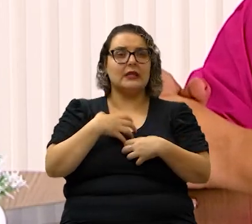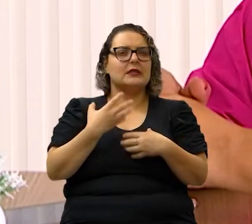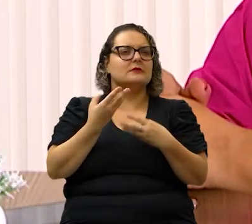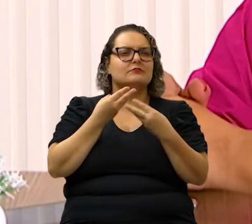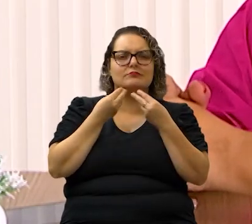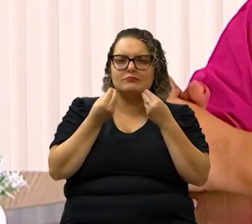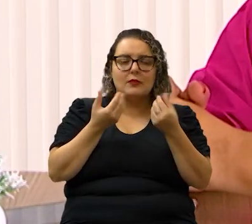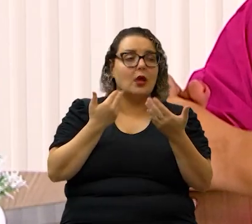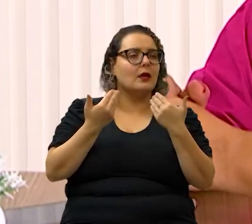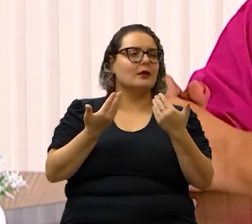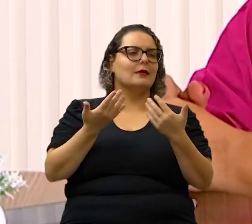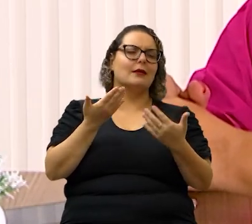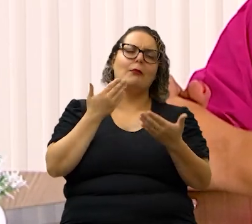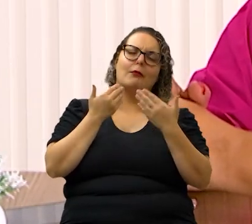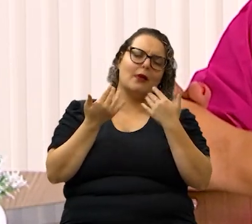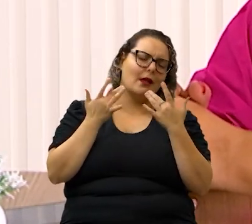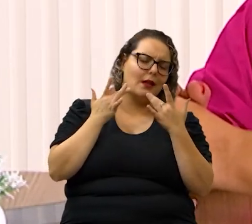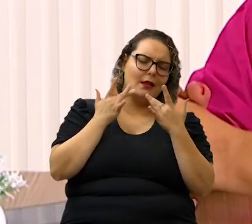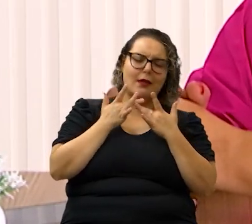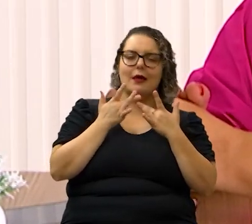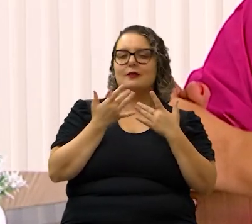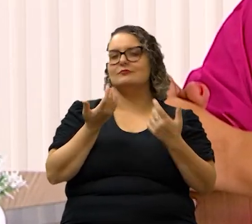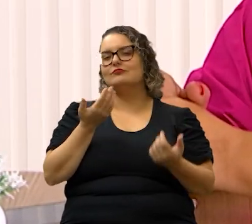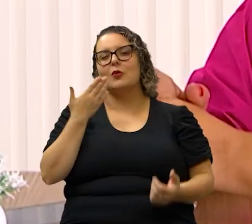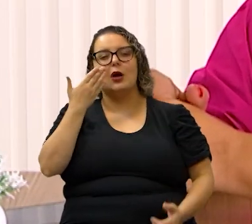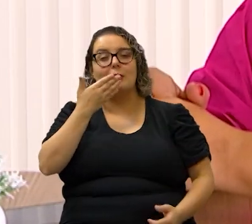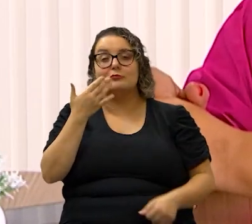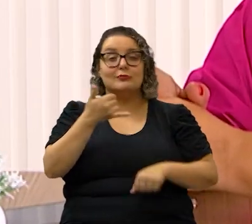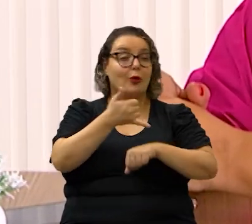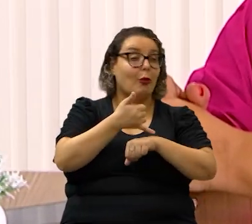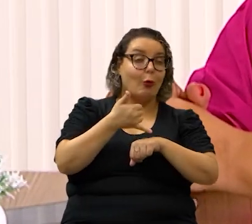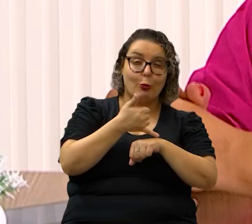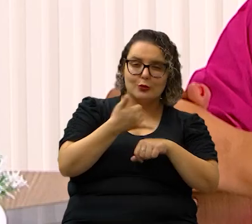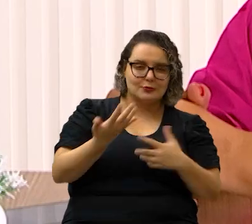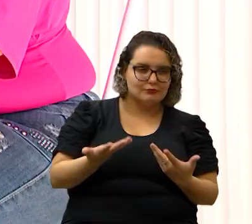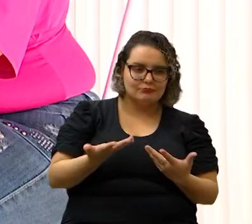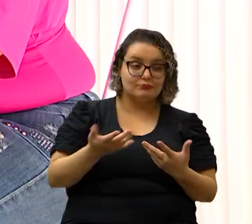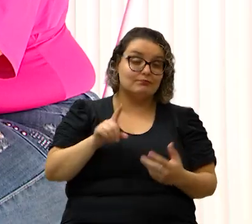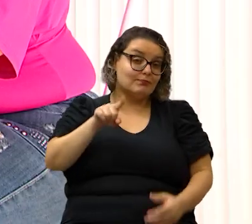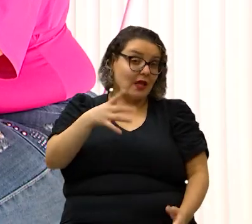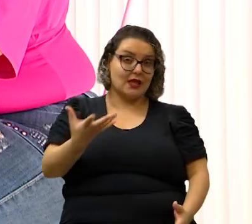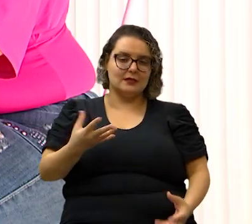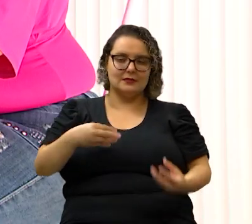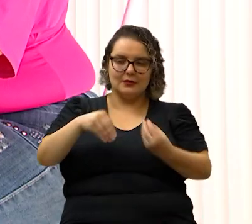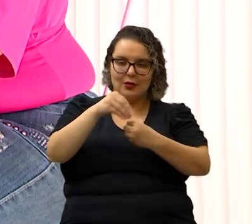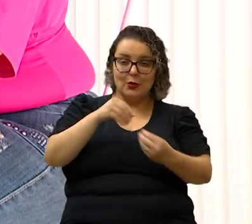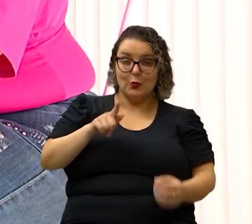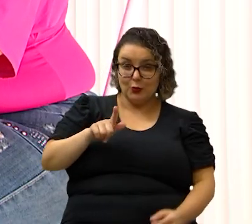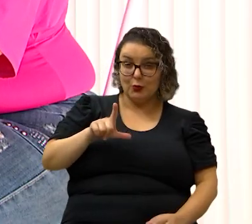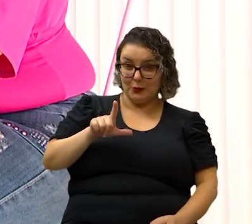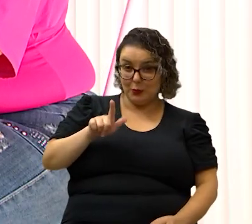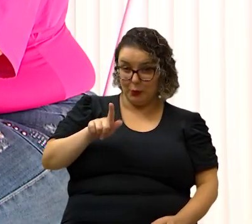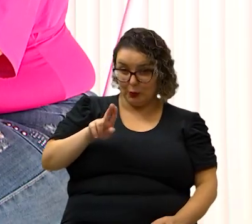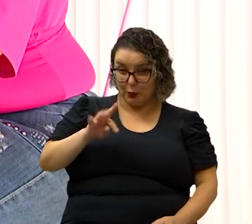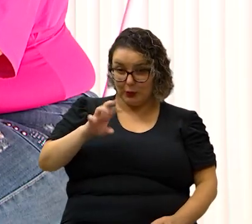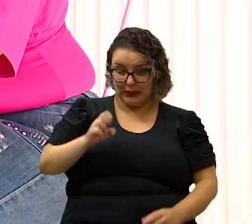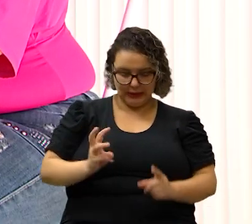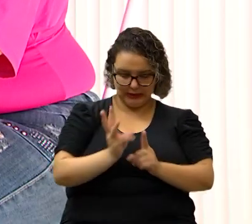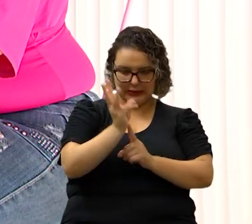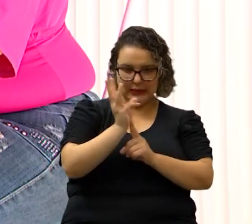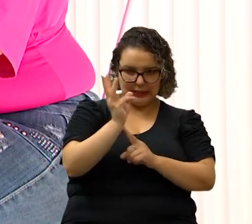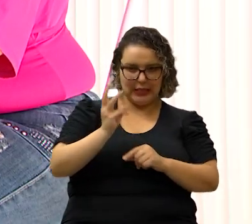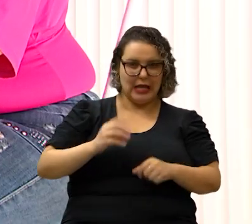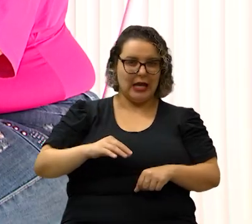sensações de comida. Sim. E normalmente comida gostosa, comida com açúcar, com gordura. É isso, essa mistura do glúten,